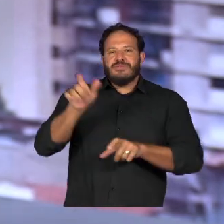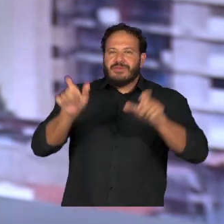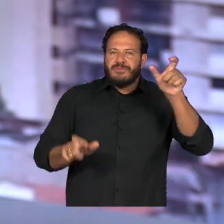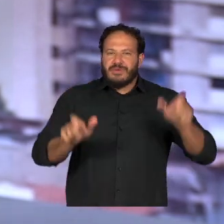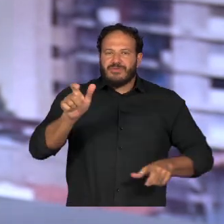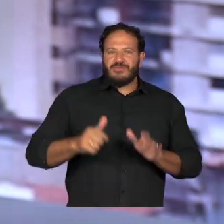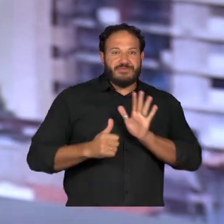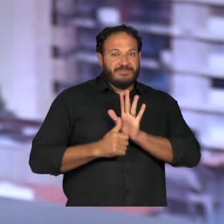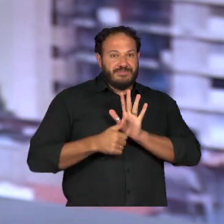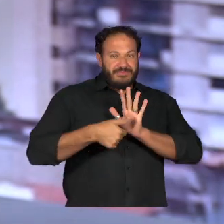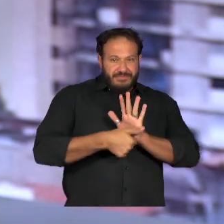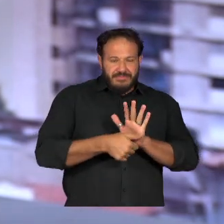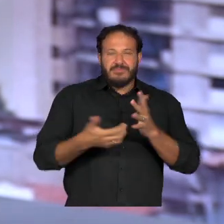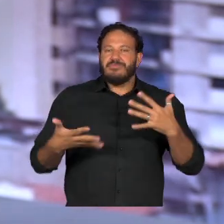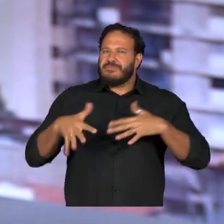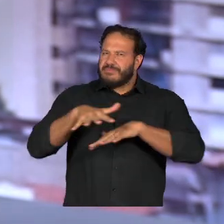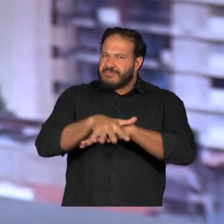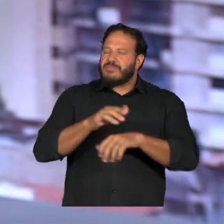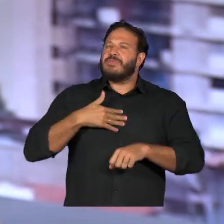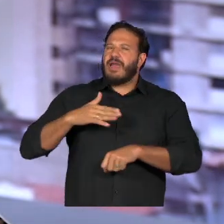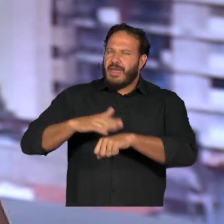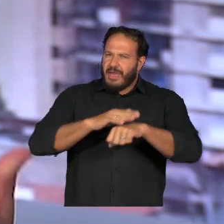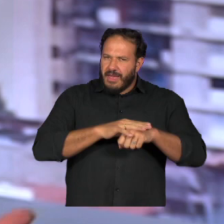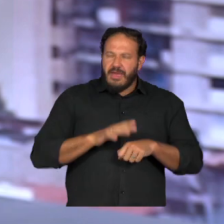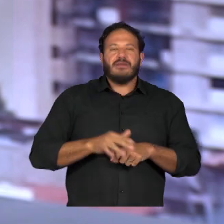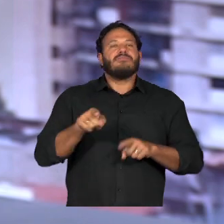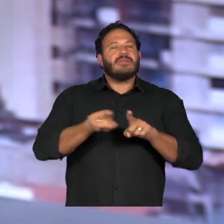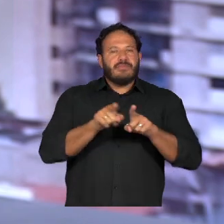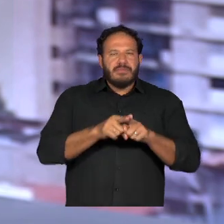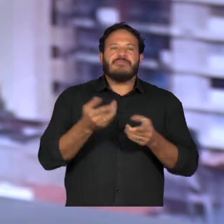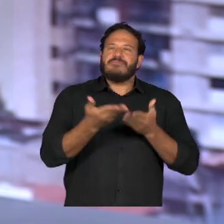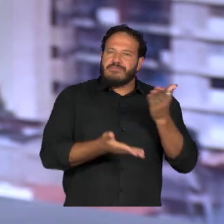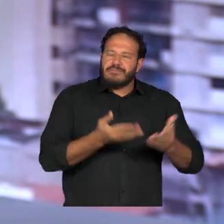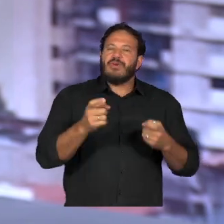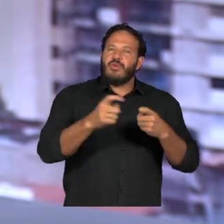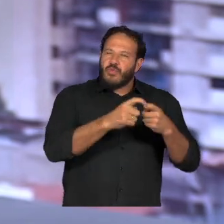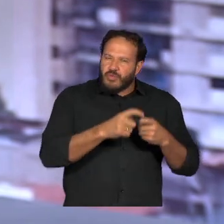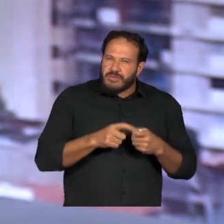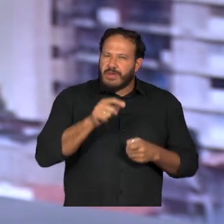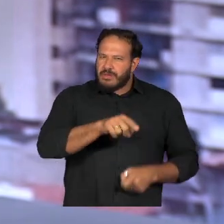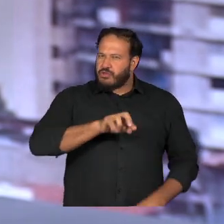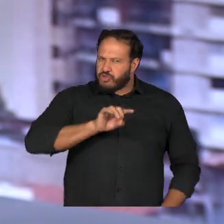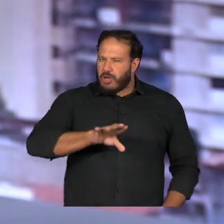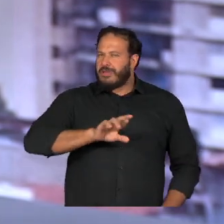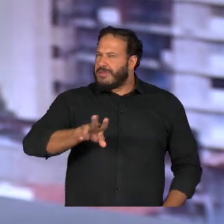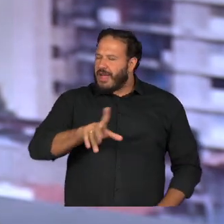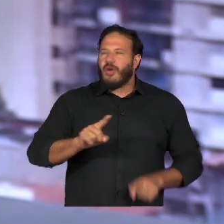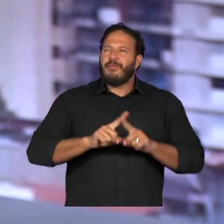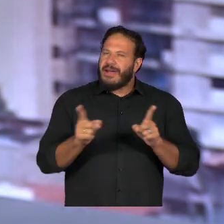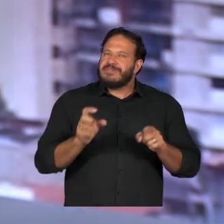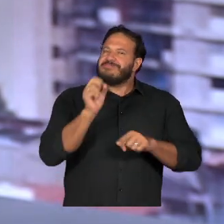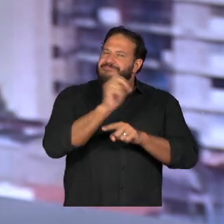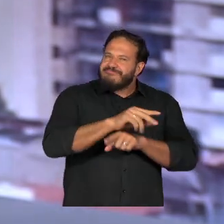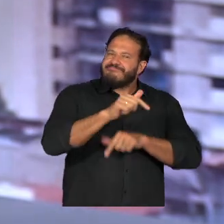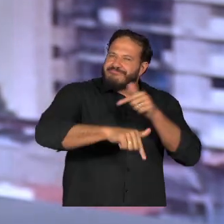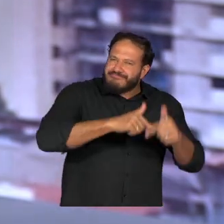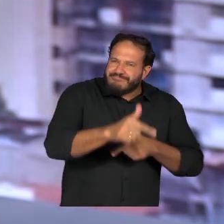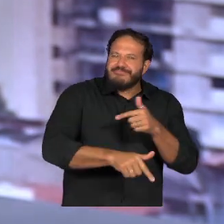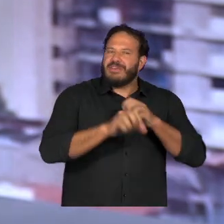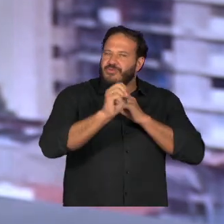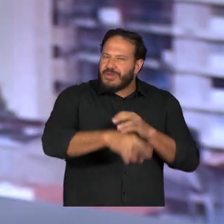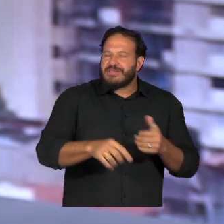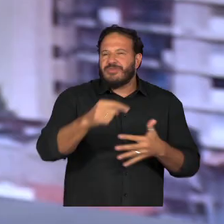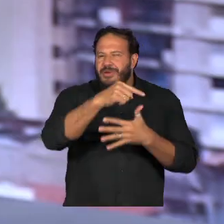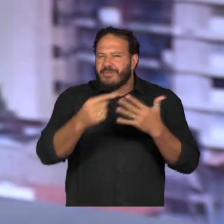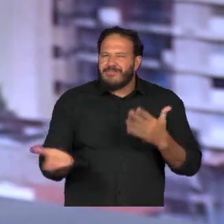de down inclusão essa que vai além dos cuidados médicos mas que engloba também empregabilidade educação e muito mais